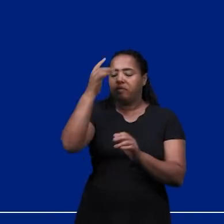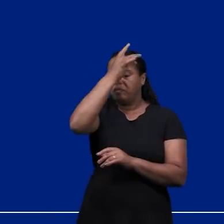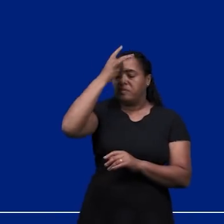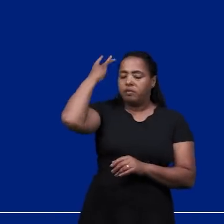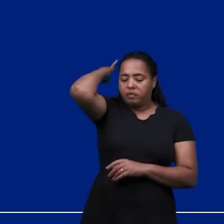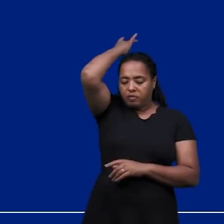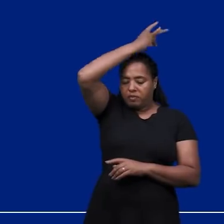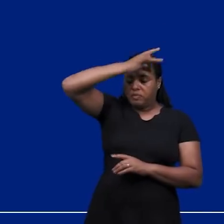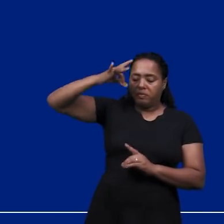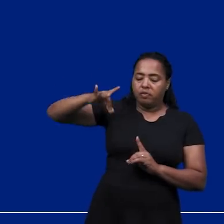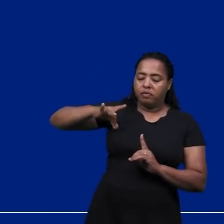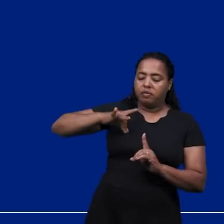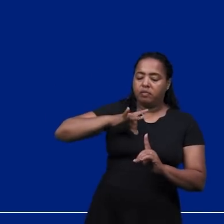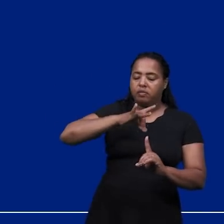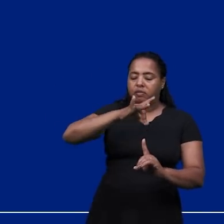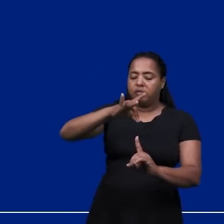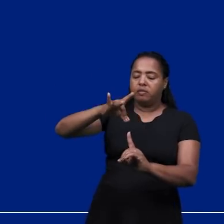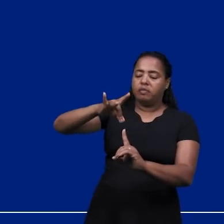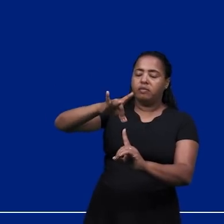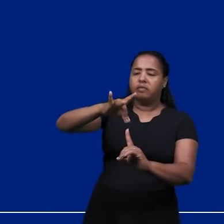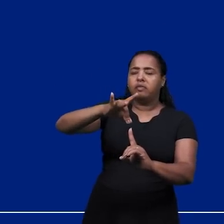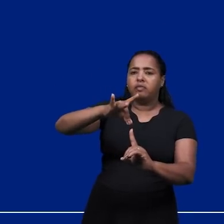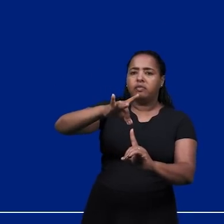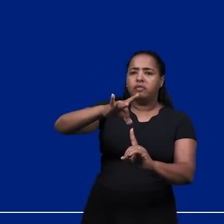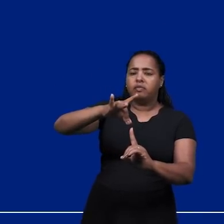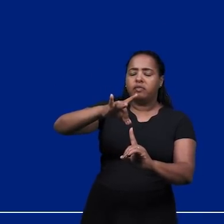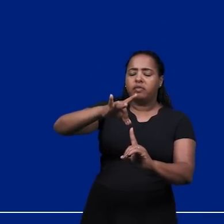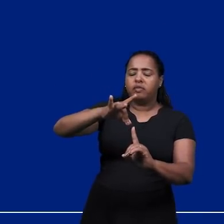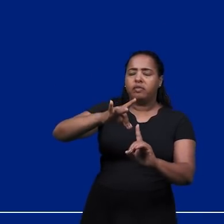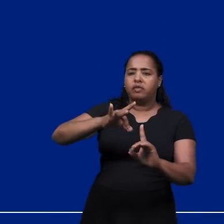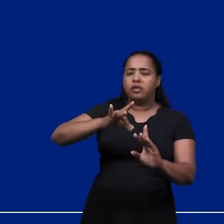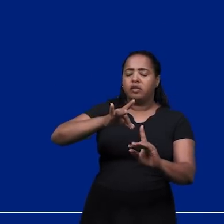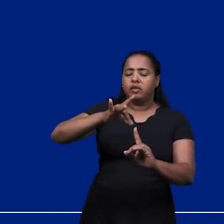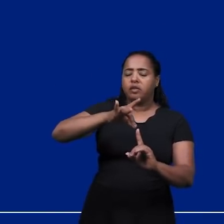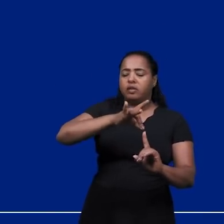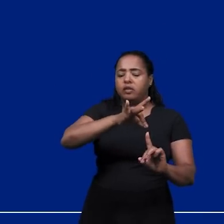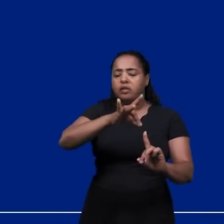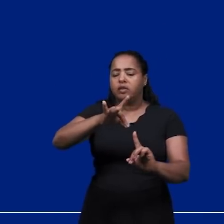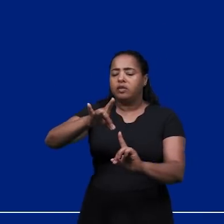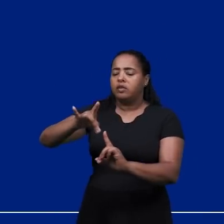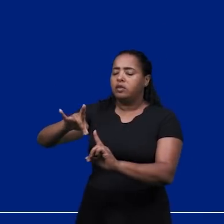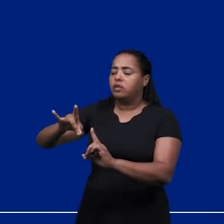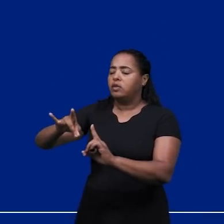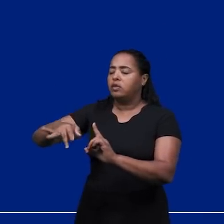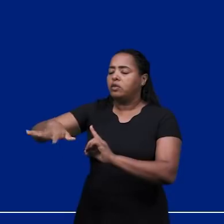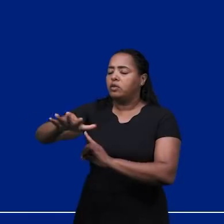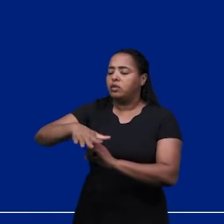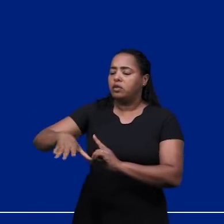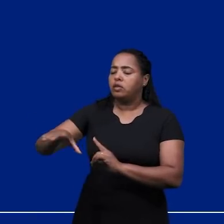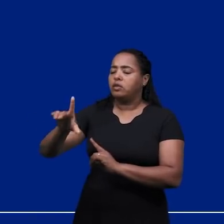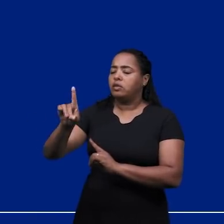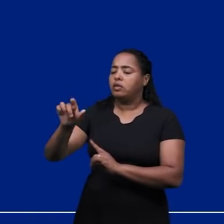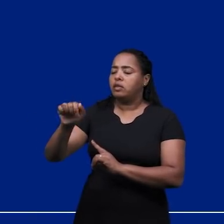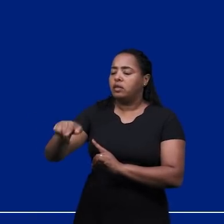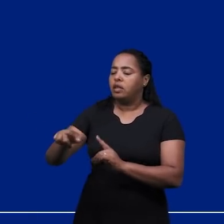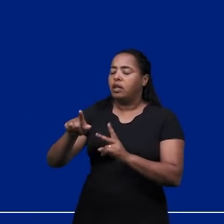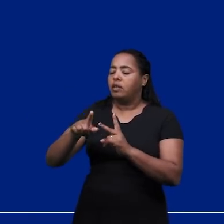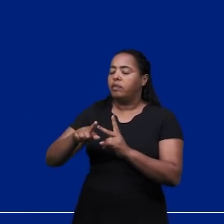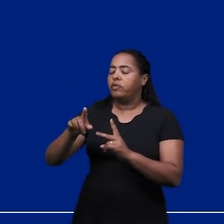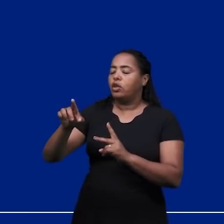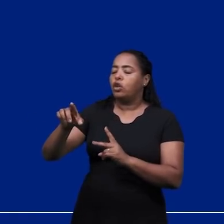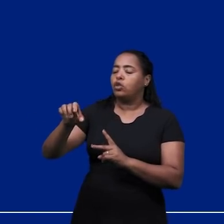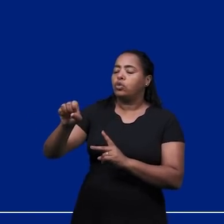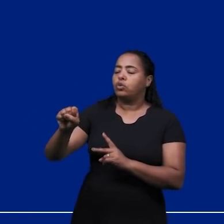Senhor o começou a impelir de quando em quando para o campo de Dan, entre Zorá e